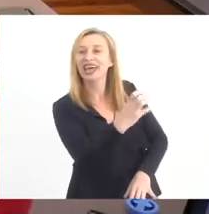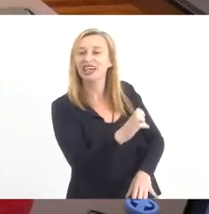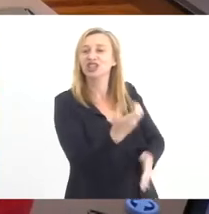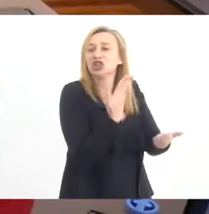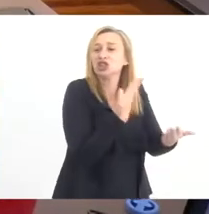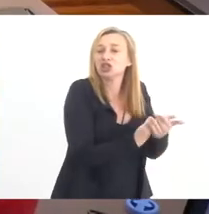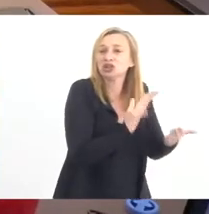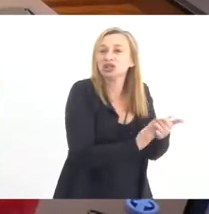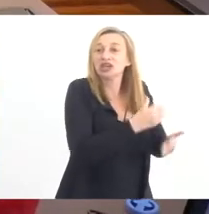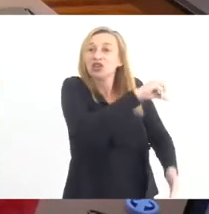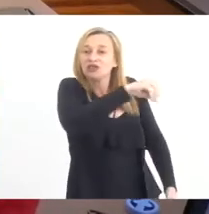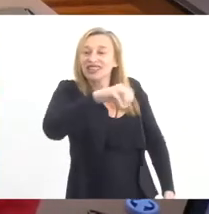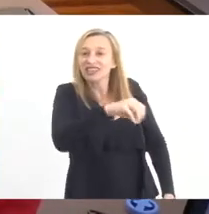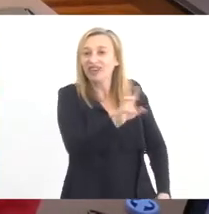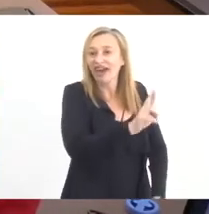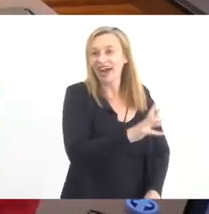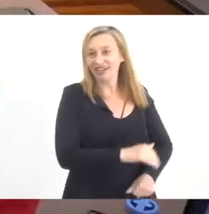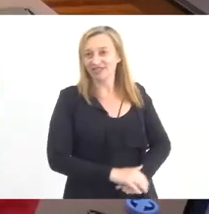estudar R$ 900.